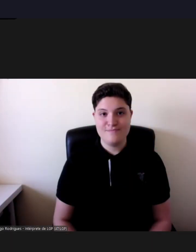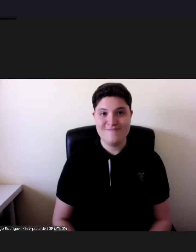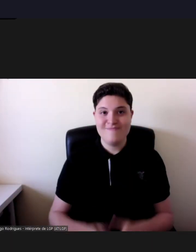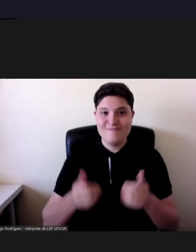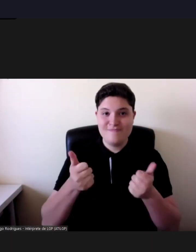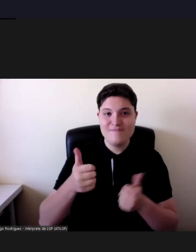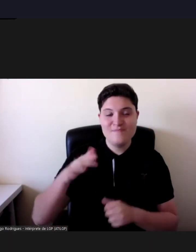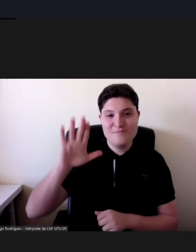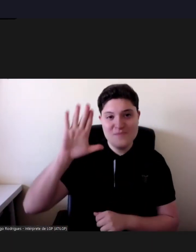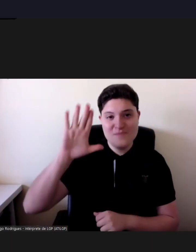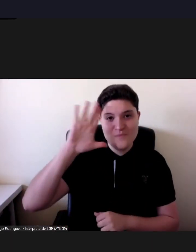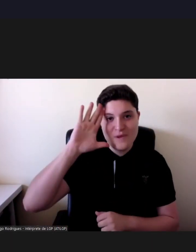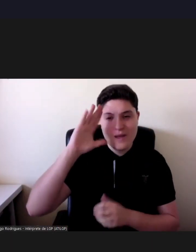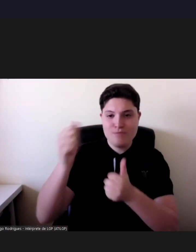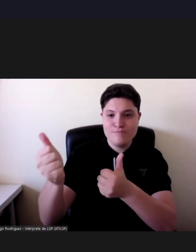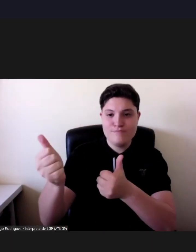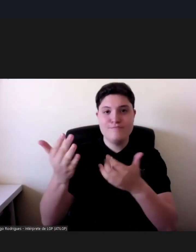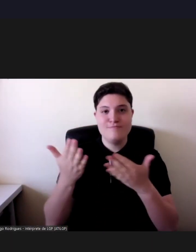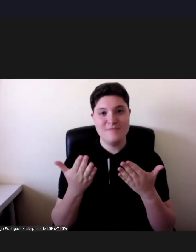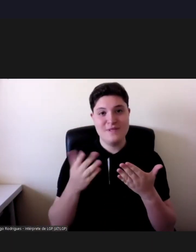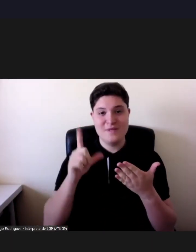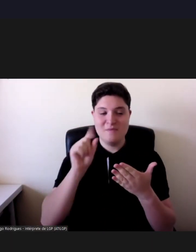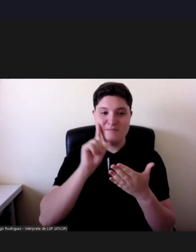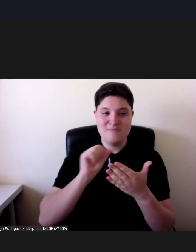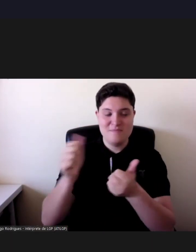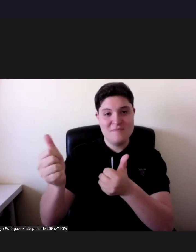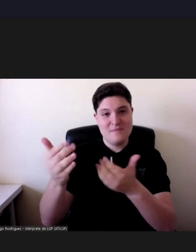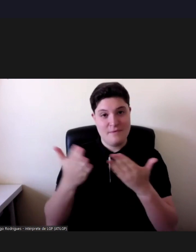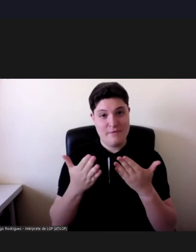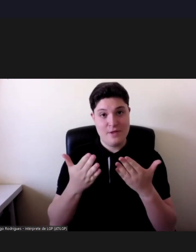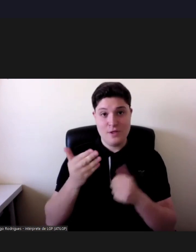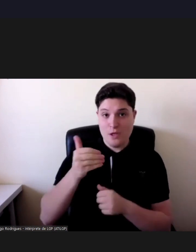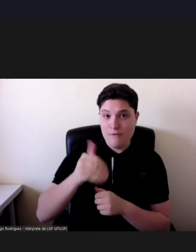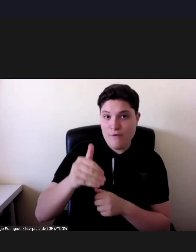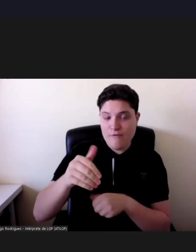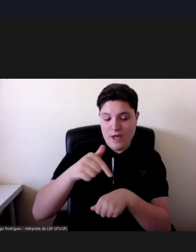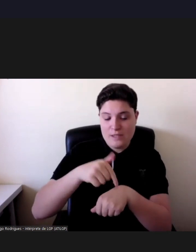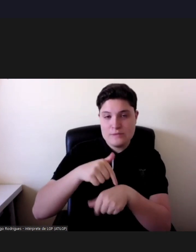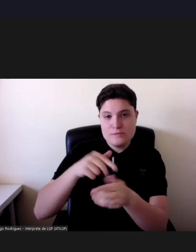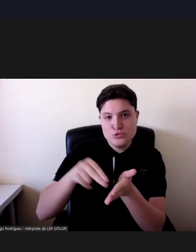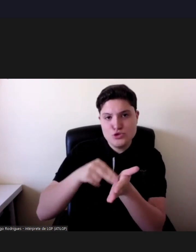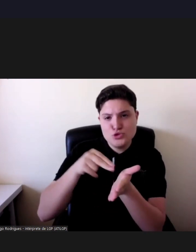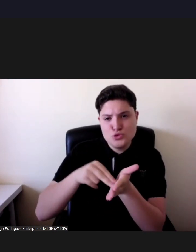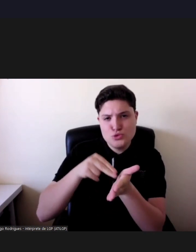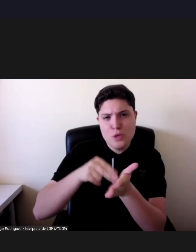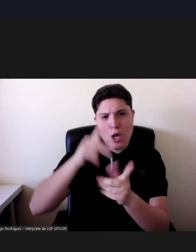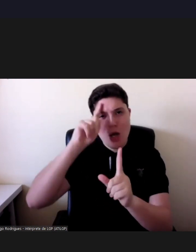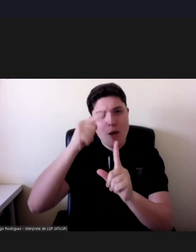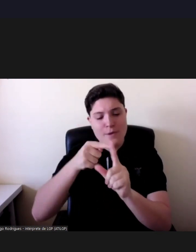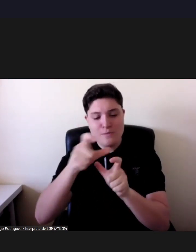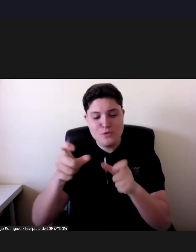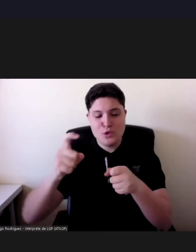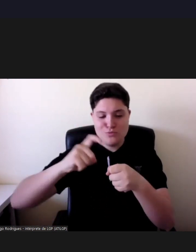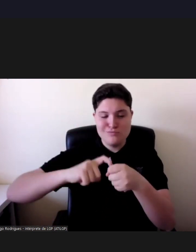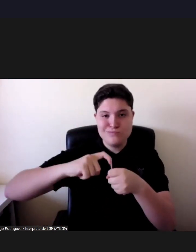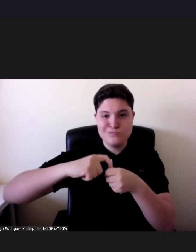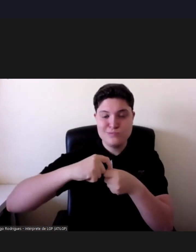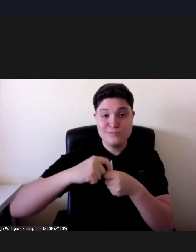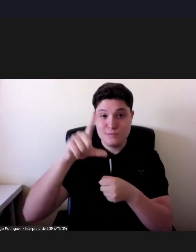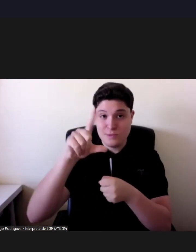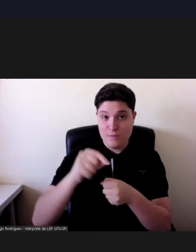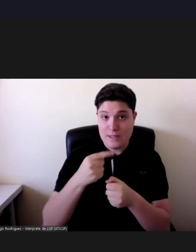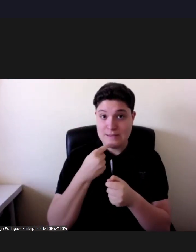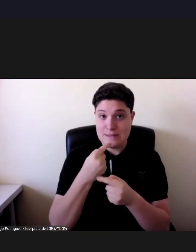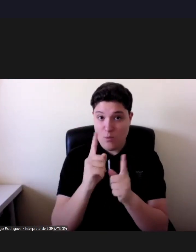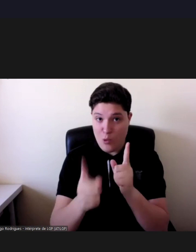Boa tarde. Sejam bem-vindos e bem-vindas. Vamos aguardar um breve momento enquanto todas as pessoas entram na sala. Informamos que